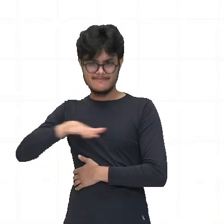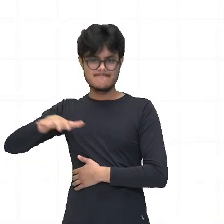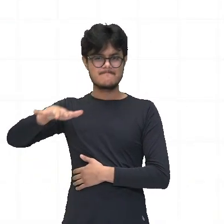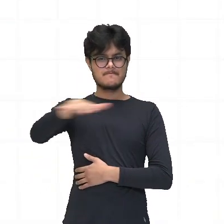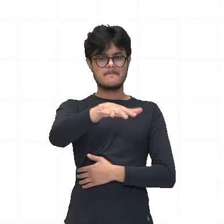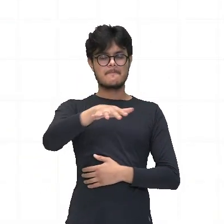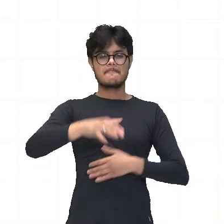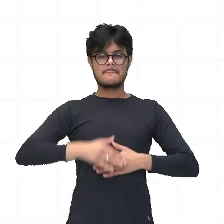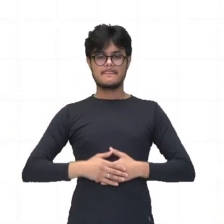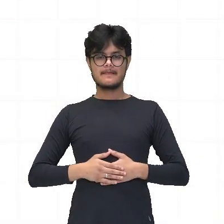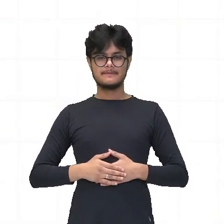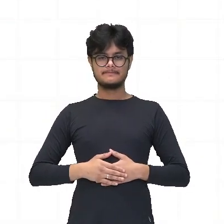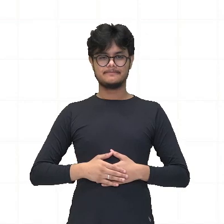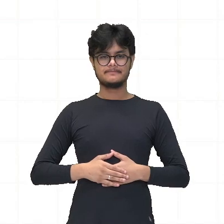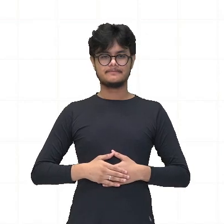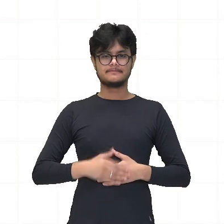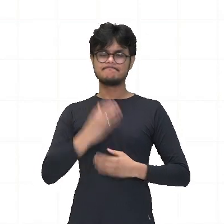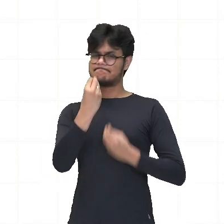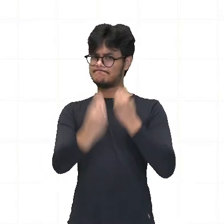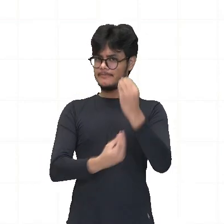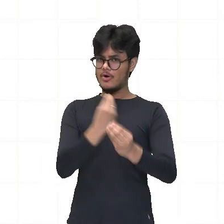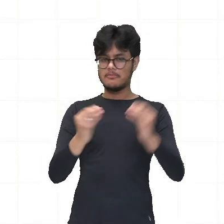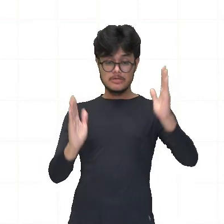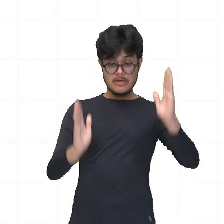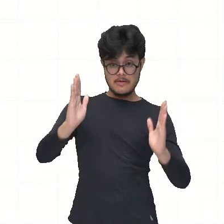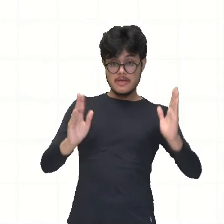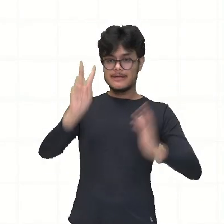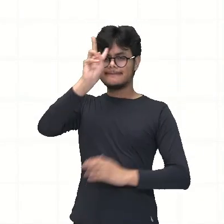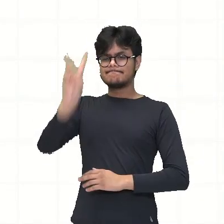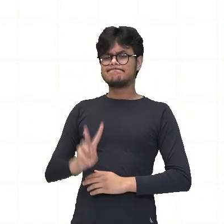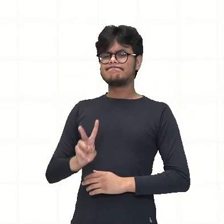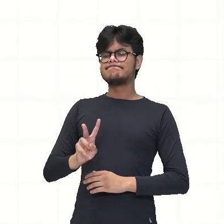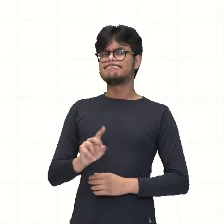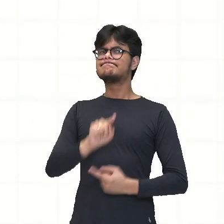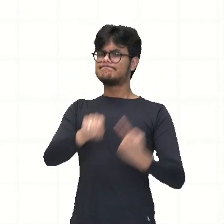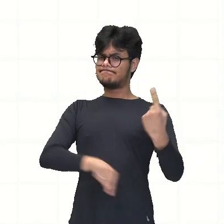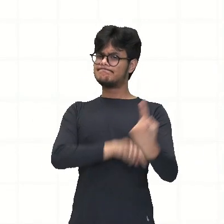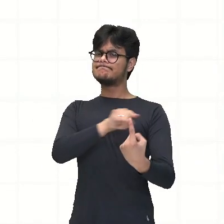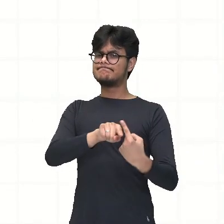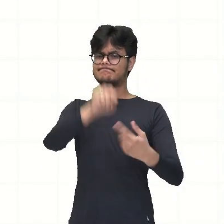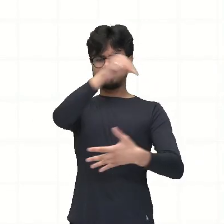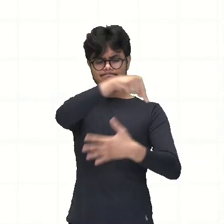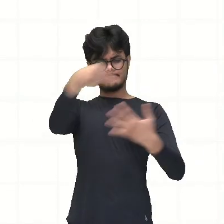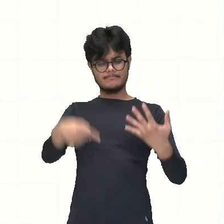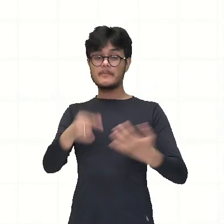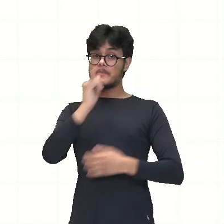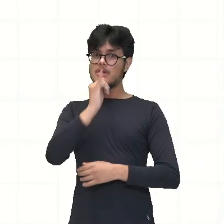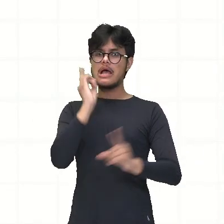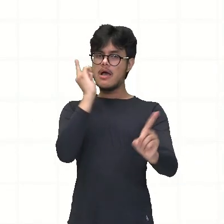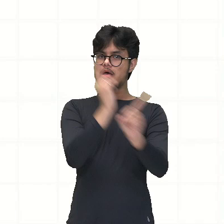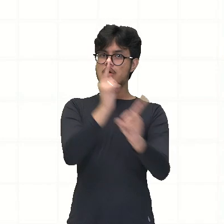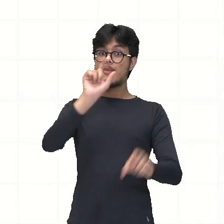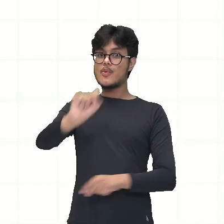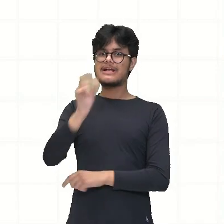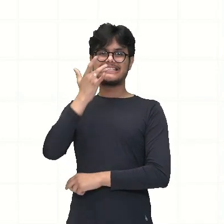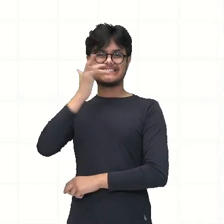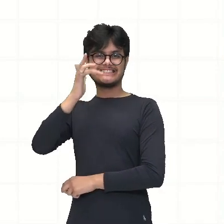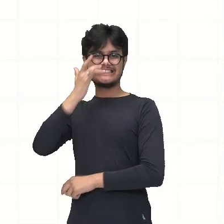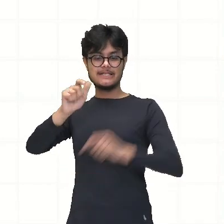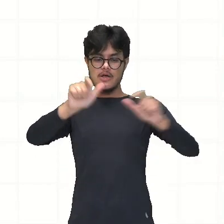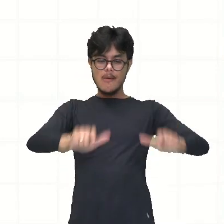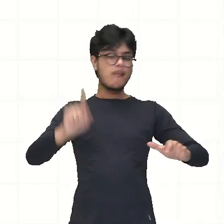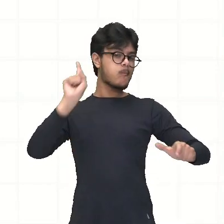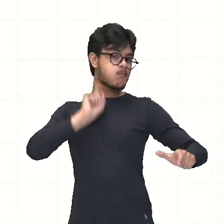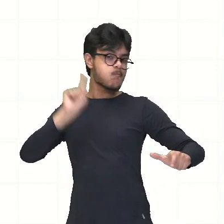observando um pouco dos fatores históricos, certo? A descoberta de ouro, por exemplo, em Minas Gerais,